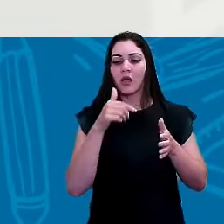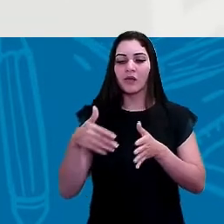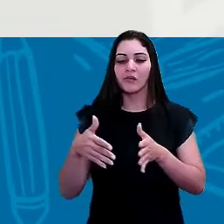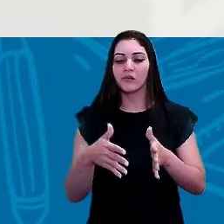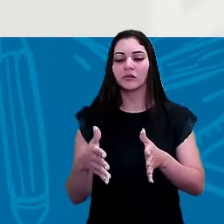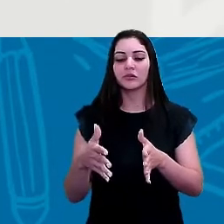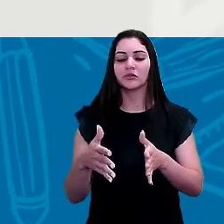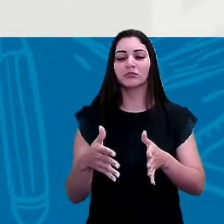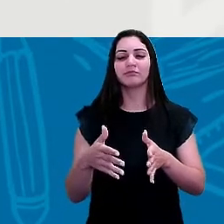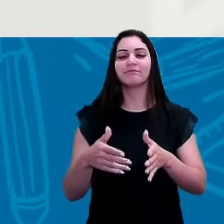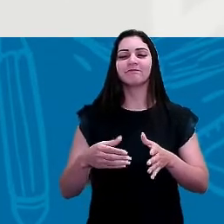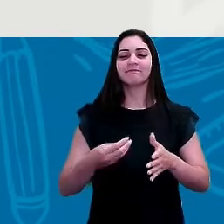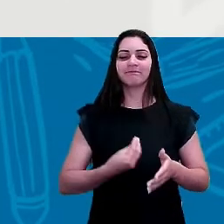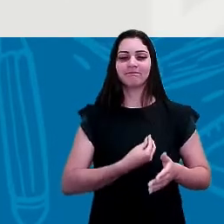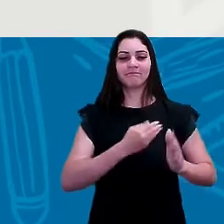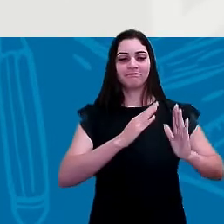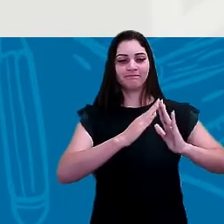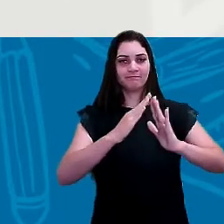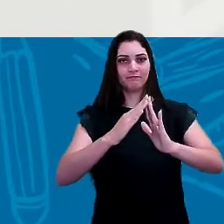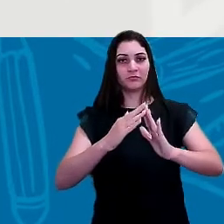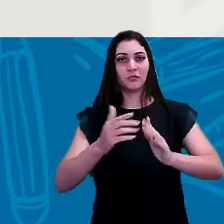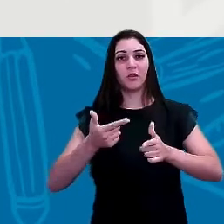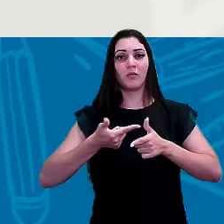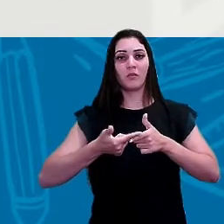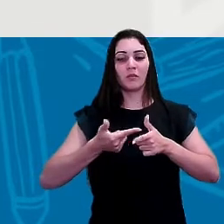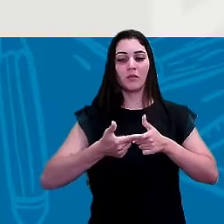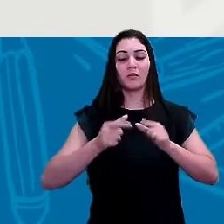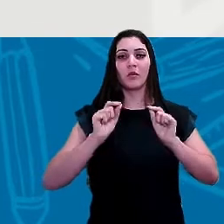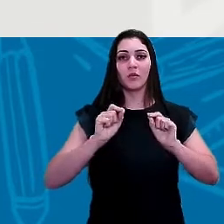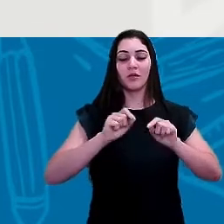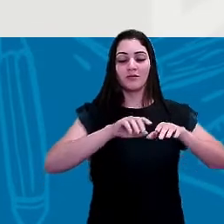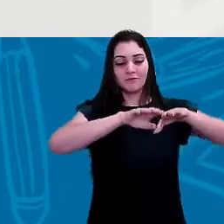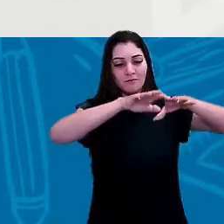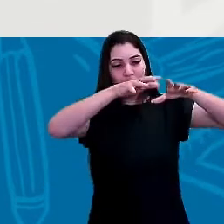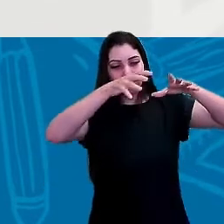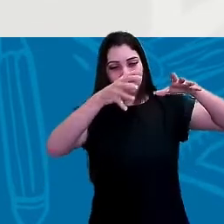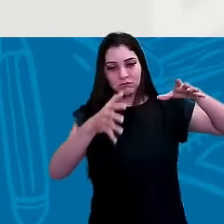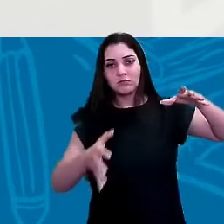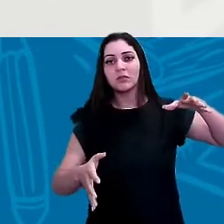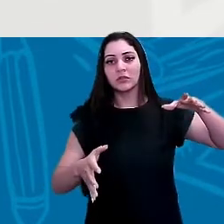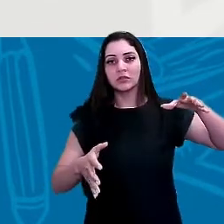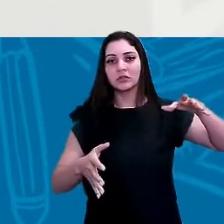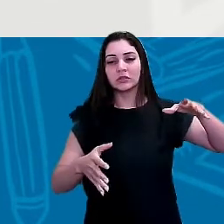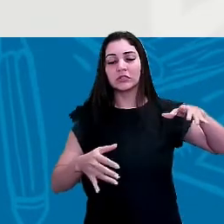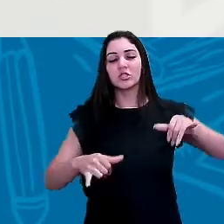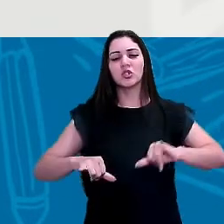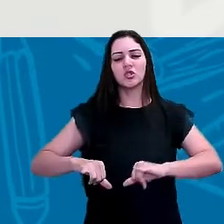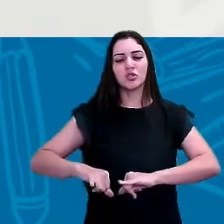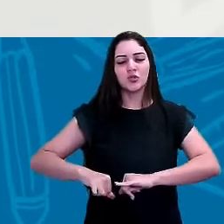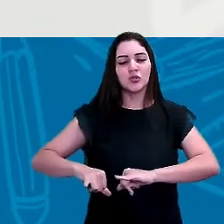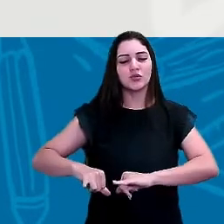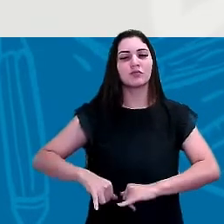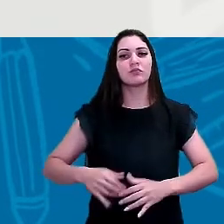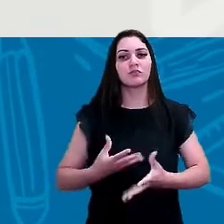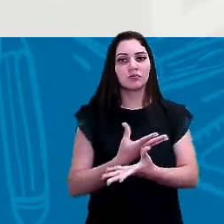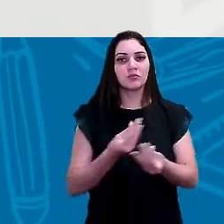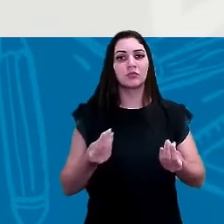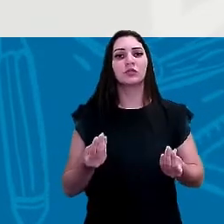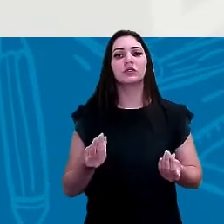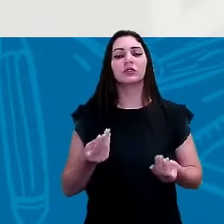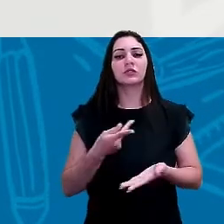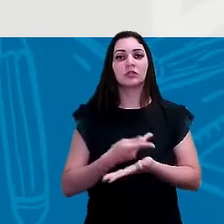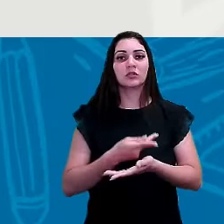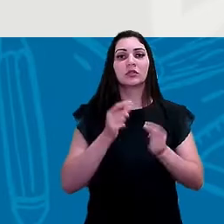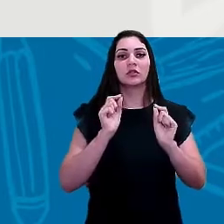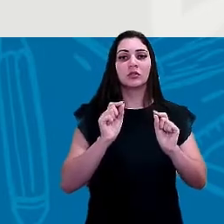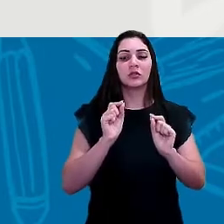e ocupadas. Outro grande problema, a questão das barreiras, né? E nós sofremos bastante, né? Muitas vezes nós vemos